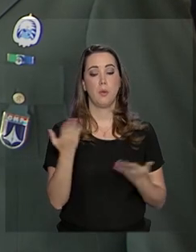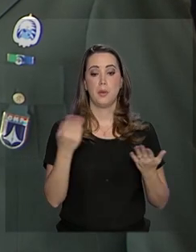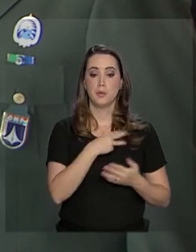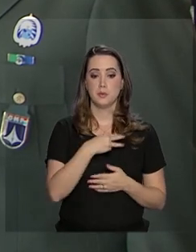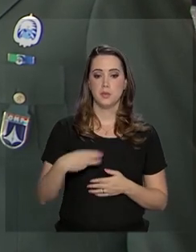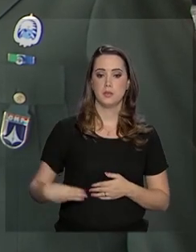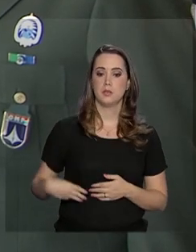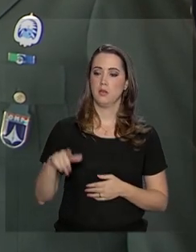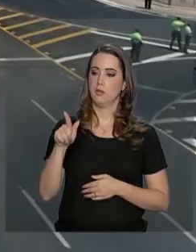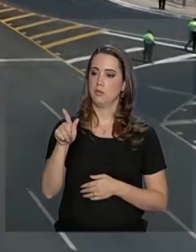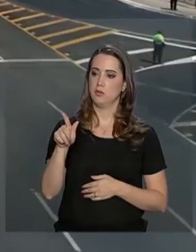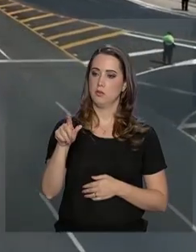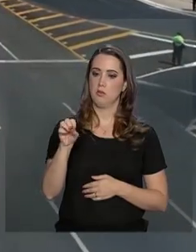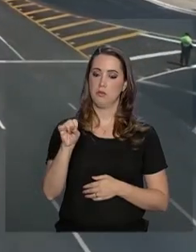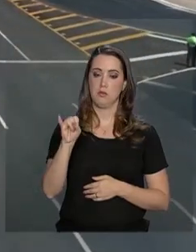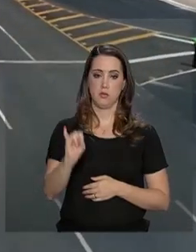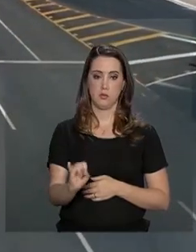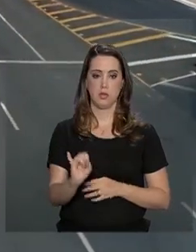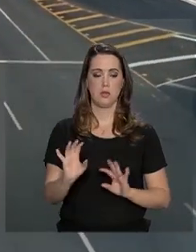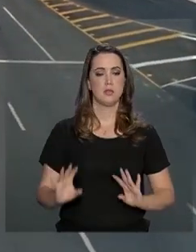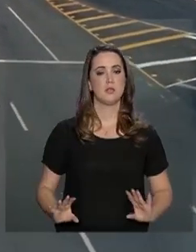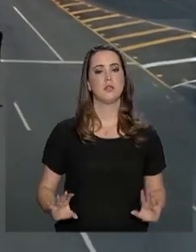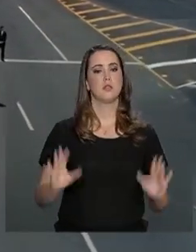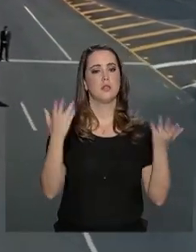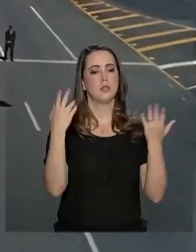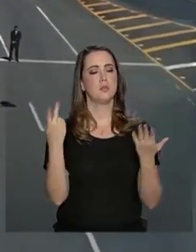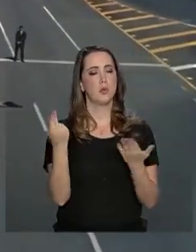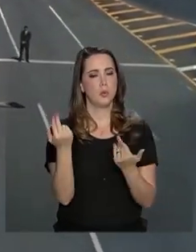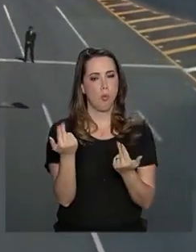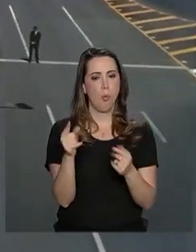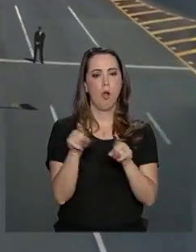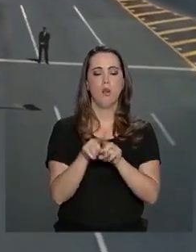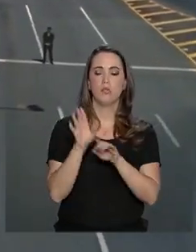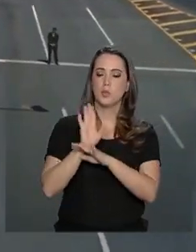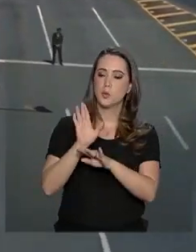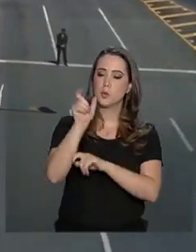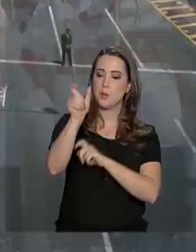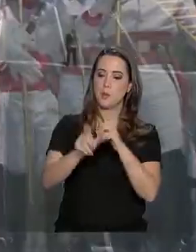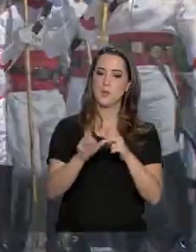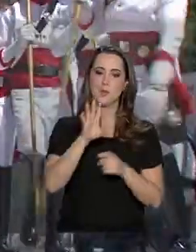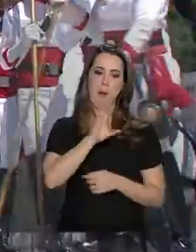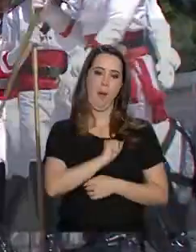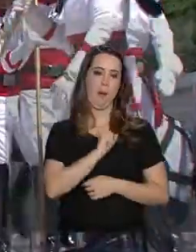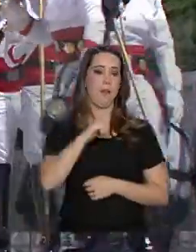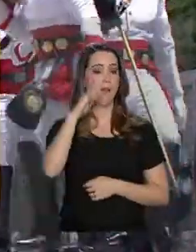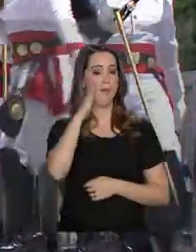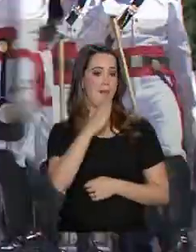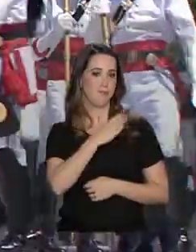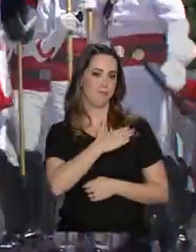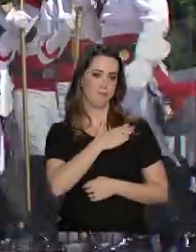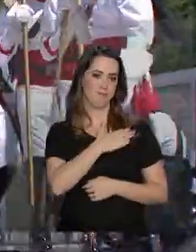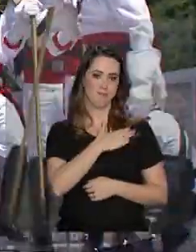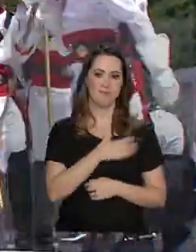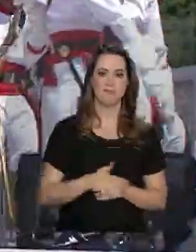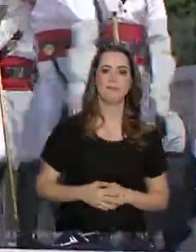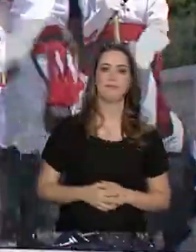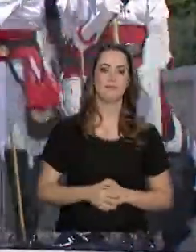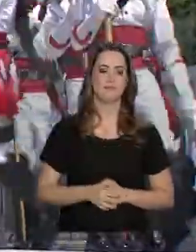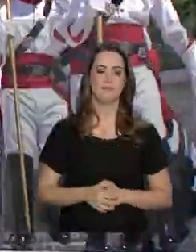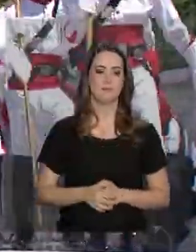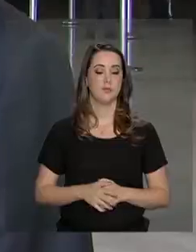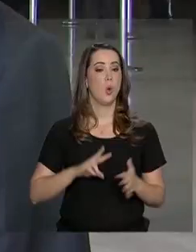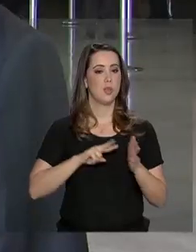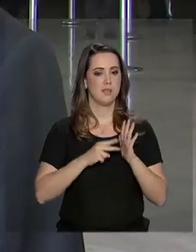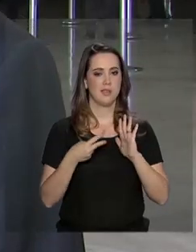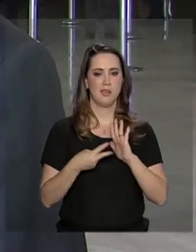segurança institucional cerimônias como essa ajudam os brasileiros a despertarem ainda mais para o patriotismo isso é